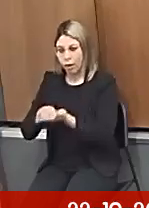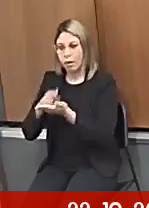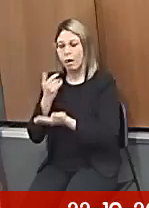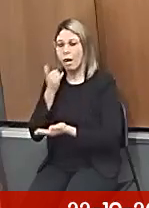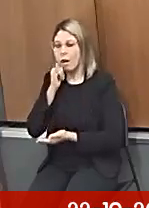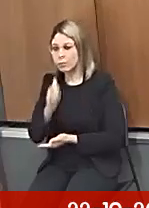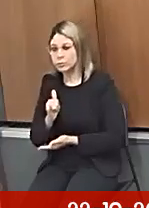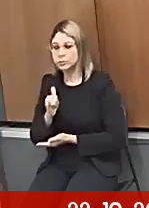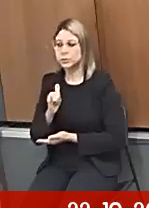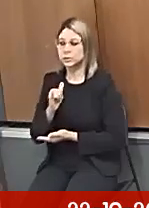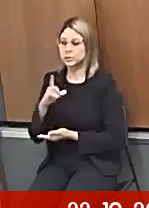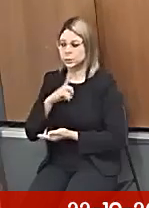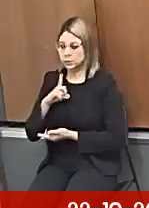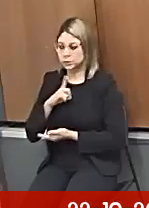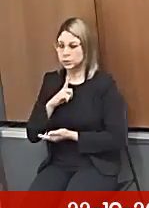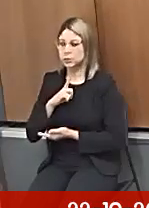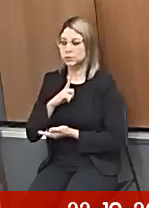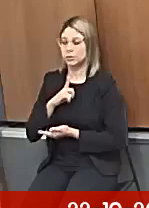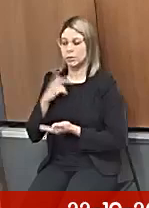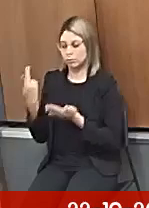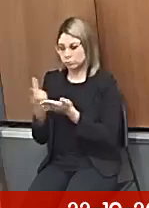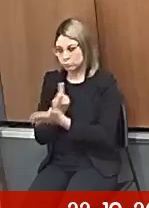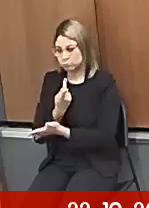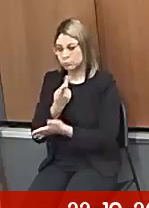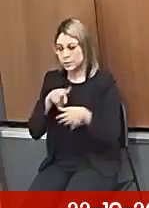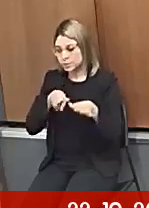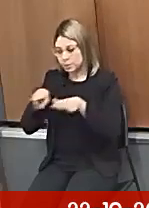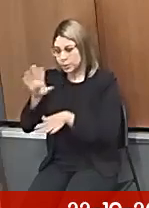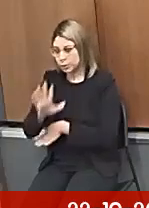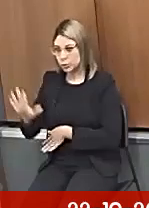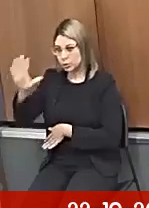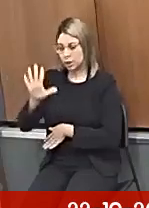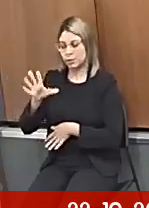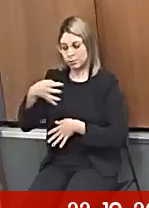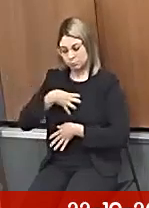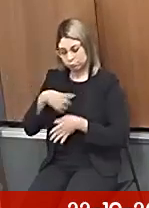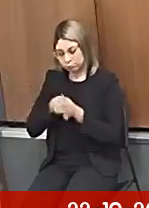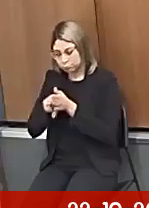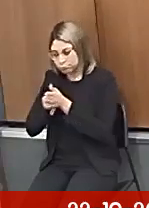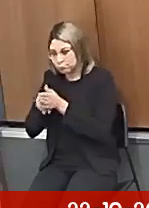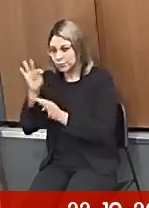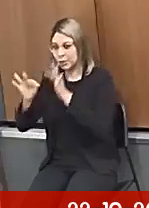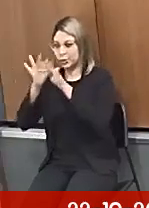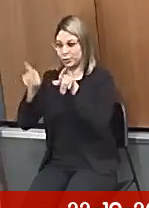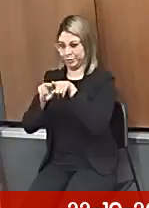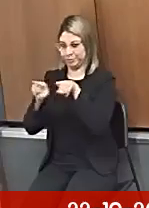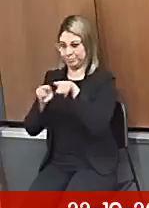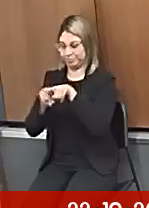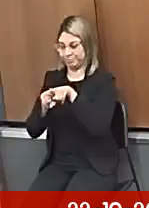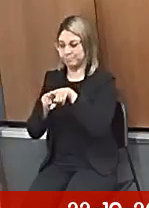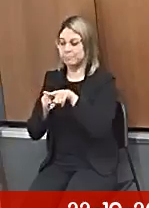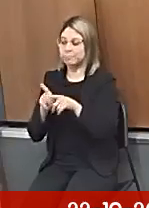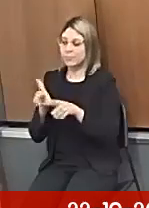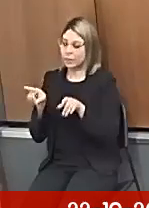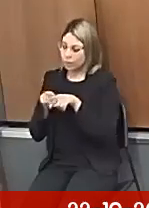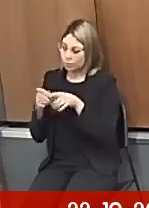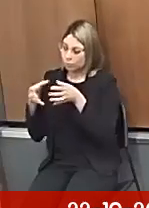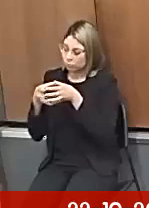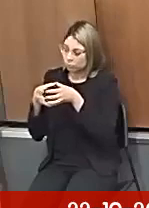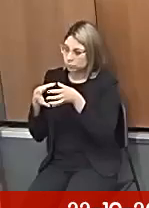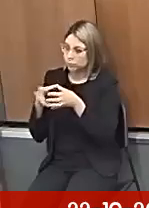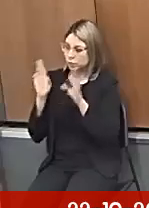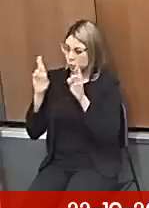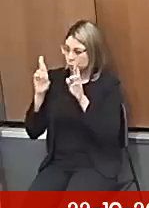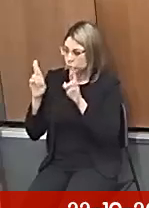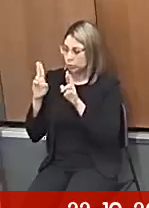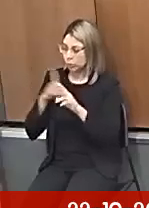sobre a realização da Semana Nacional de Ciências e Tecnologia e ainda que o órgão responsável por